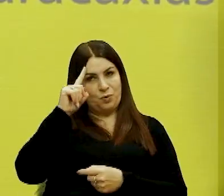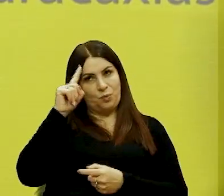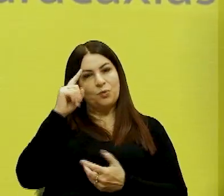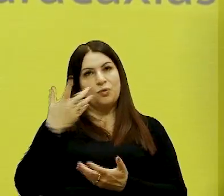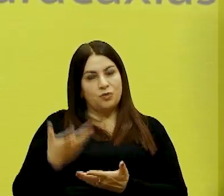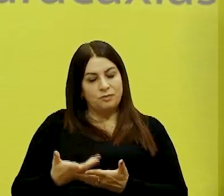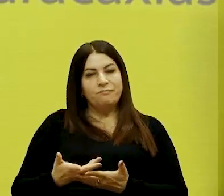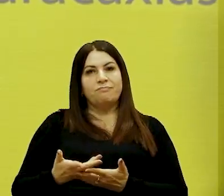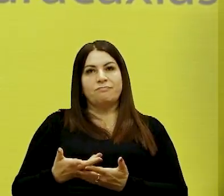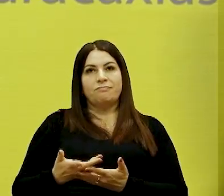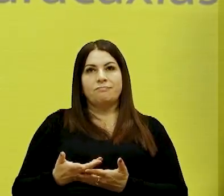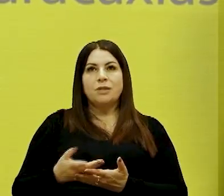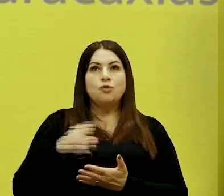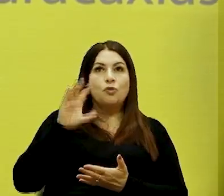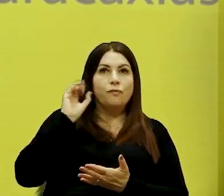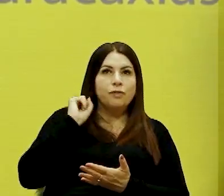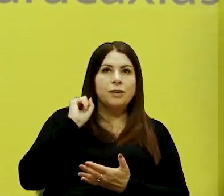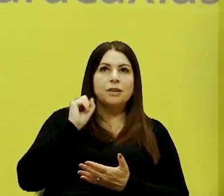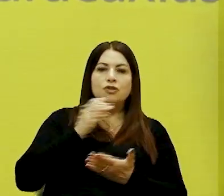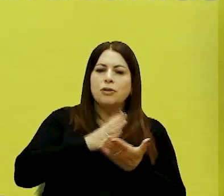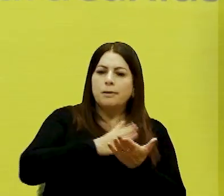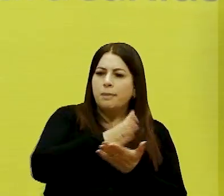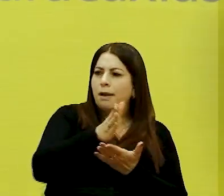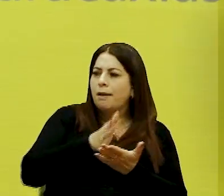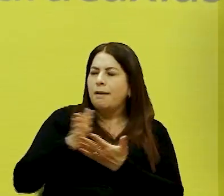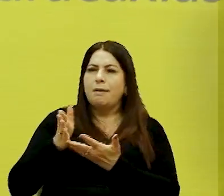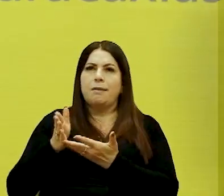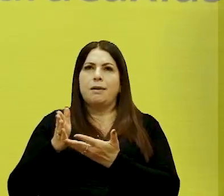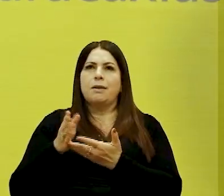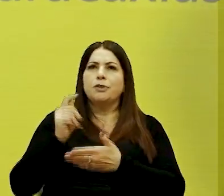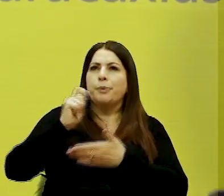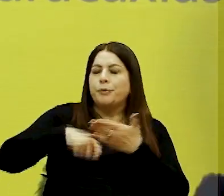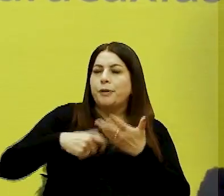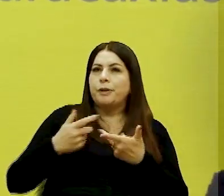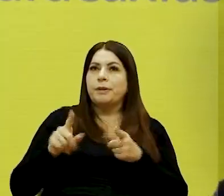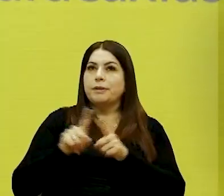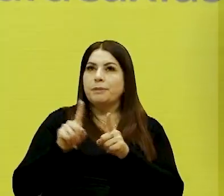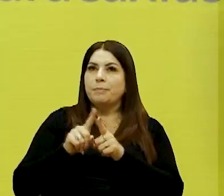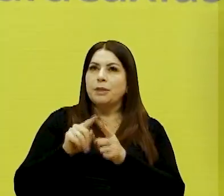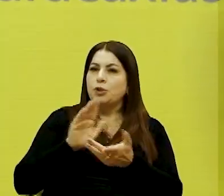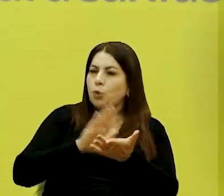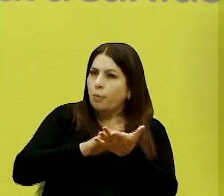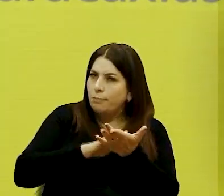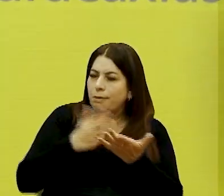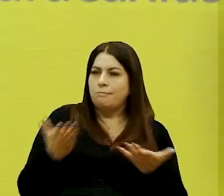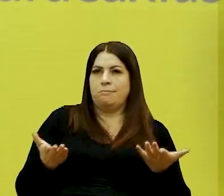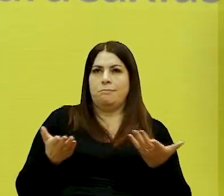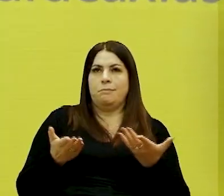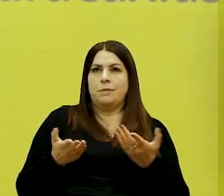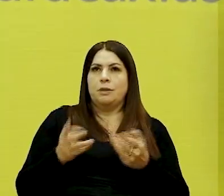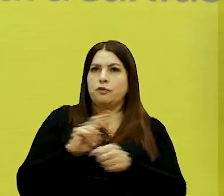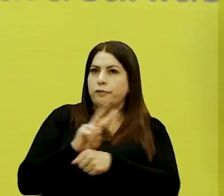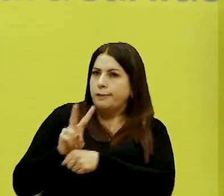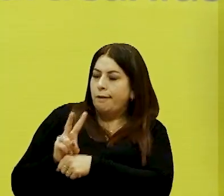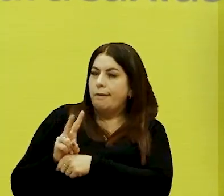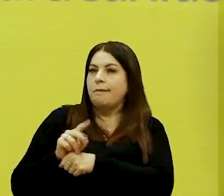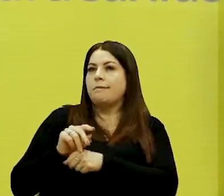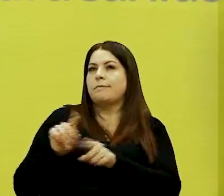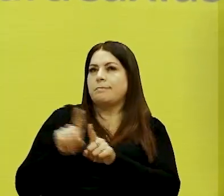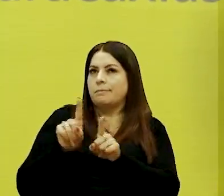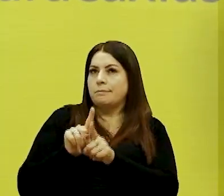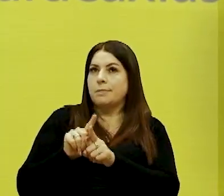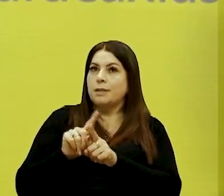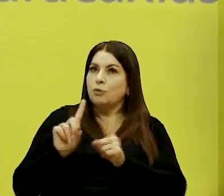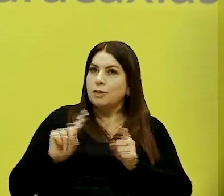né? De ouvir, de encaminhar, de protocolar, também de cobrar, de fiscalizar. Eu acredito que é